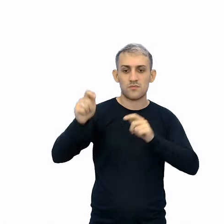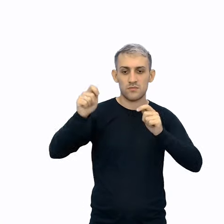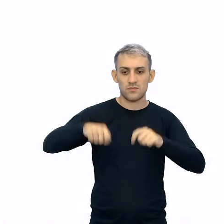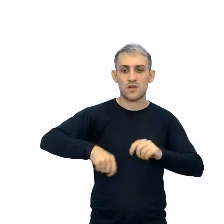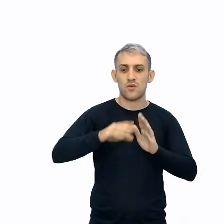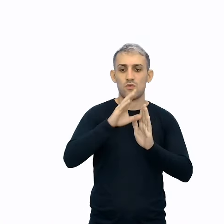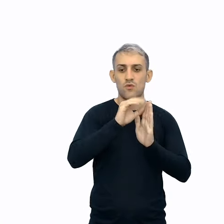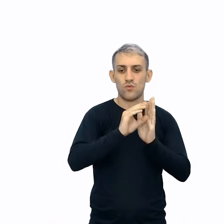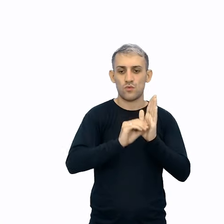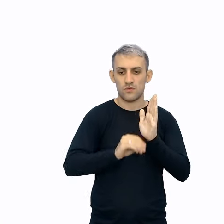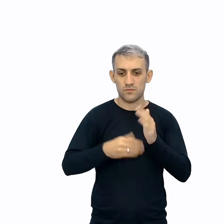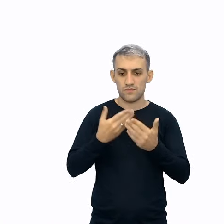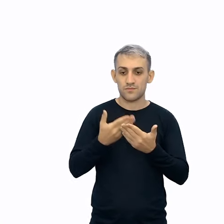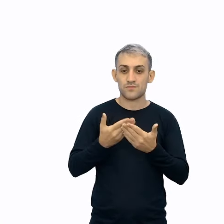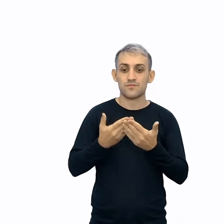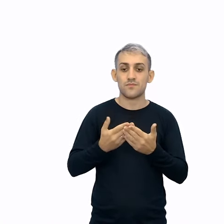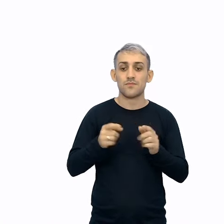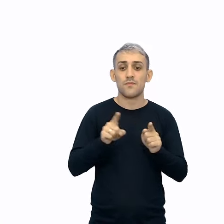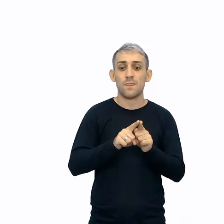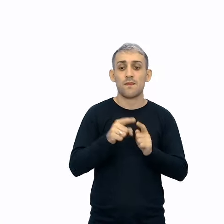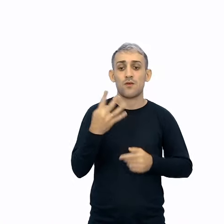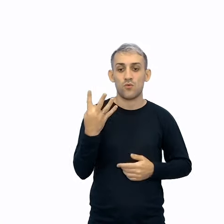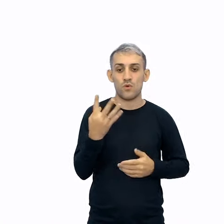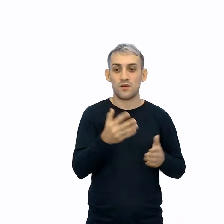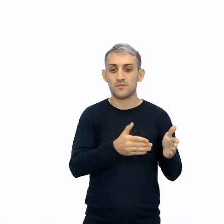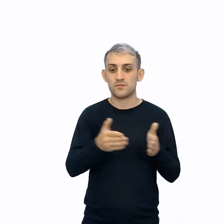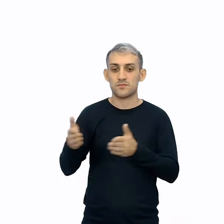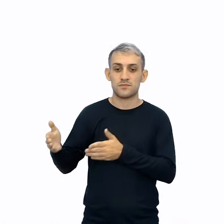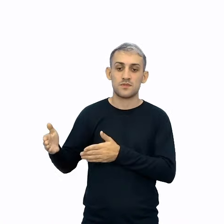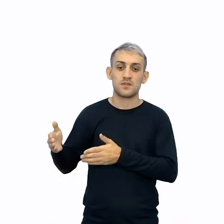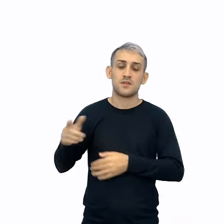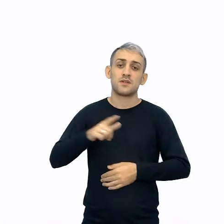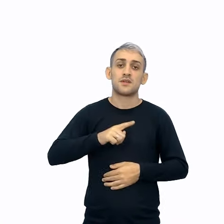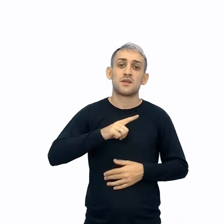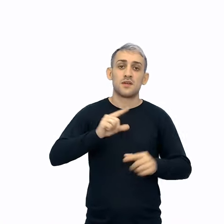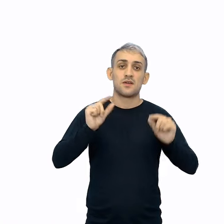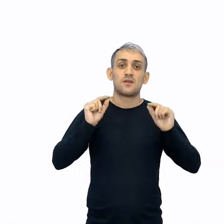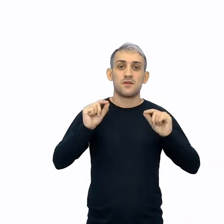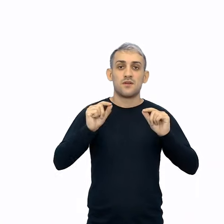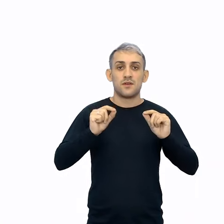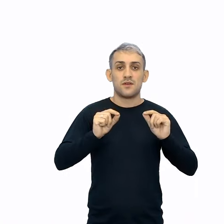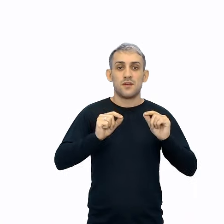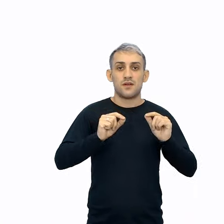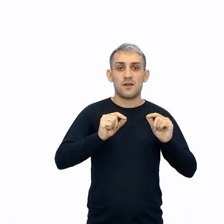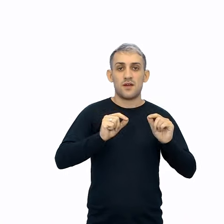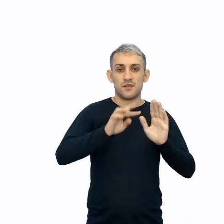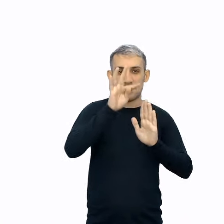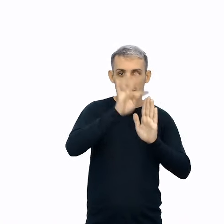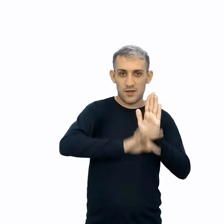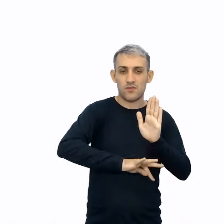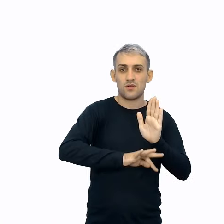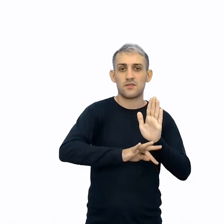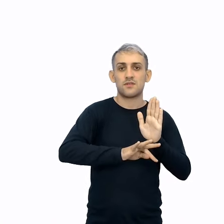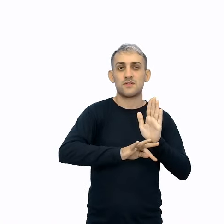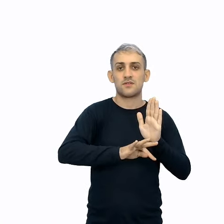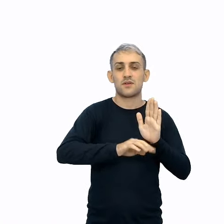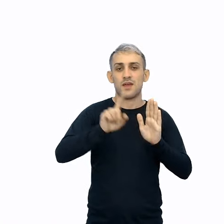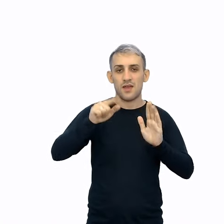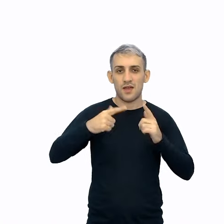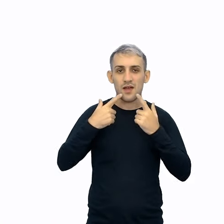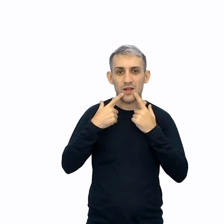conteúdo no elemento quatro no passo quatro nós vamos ter aí a textualização que é a